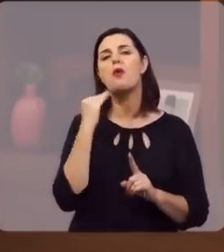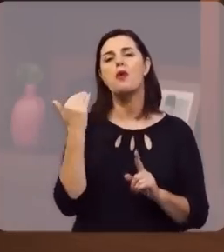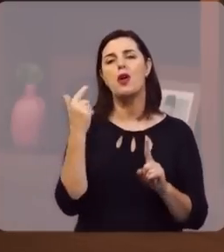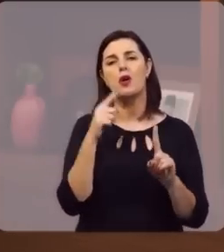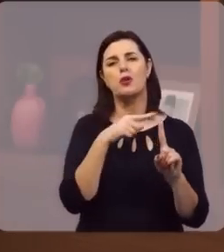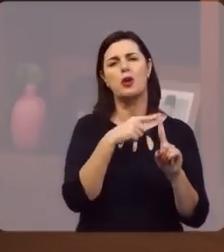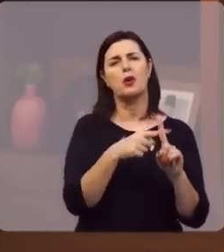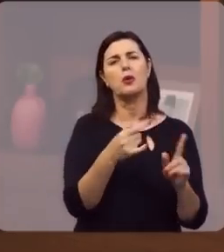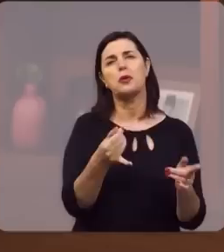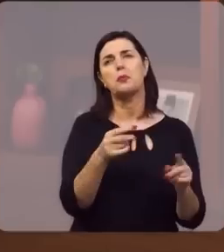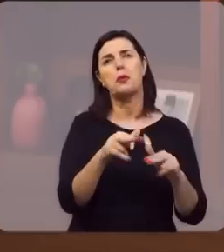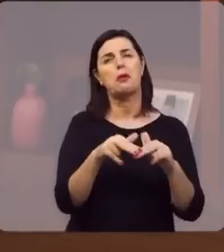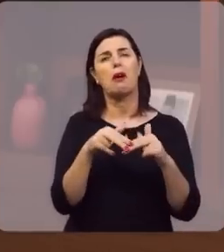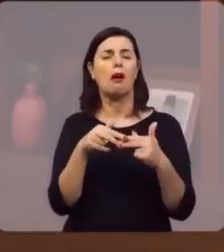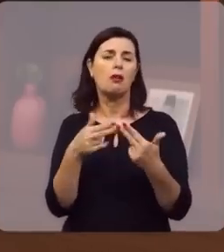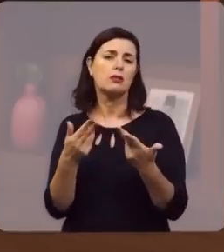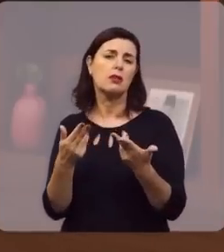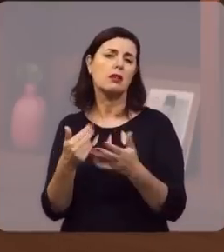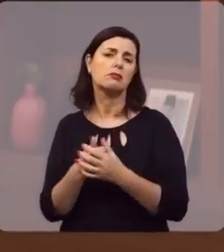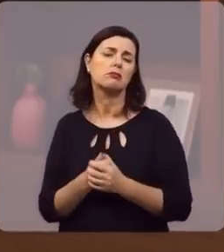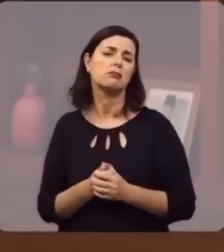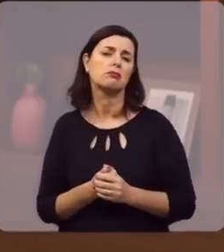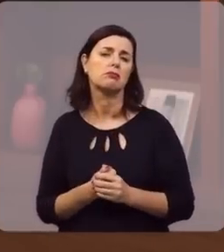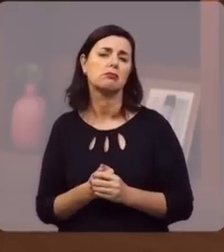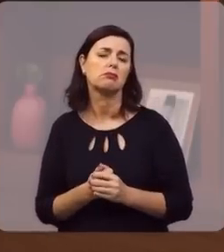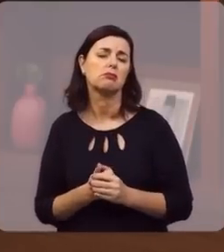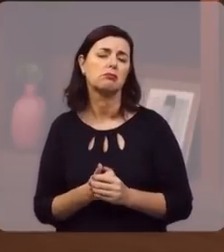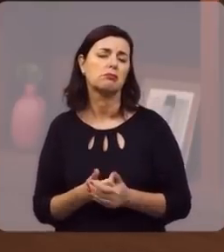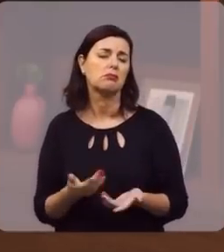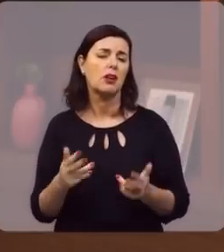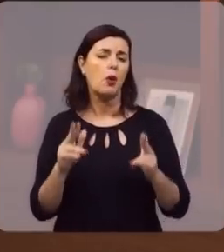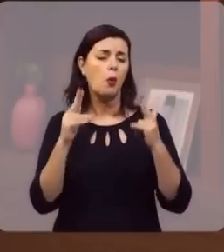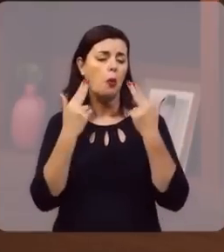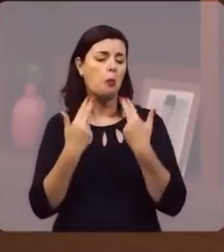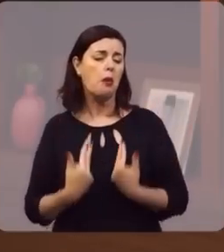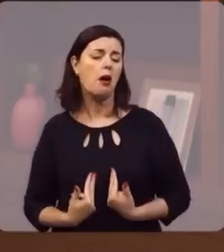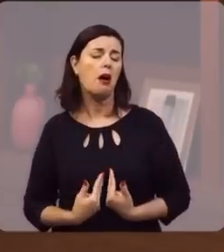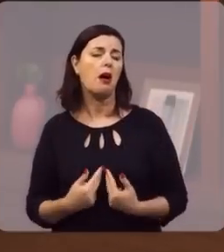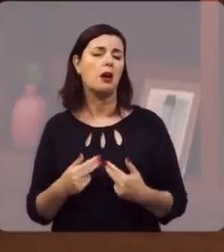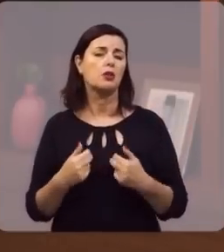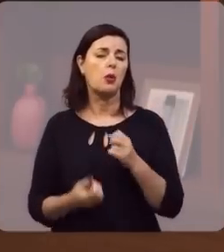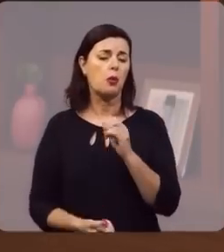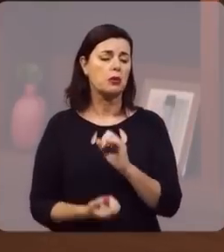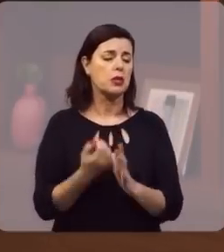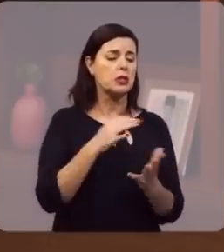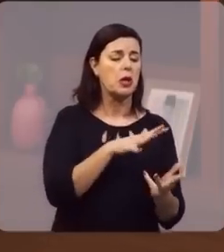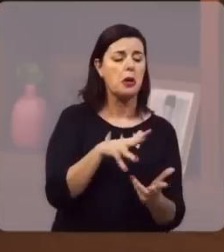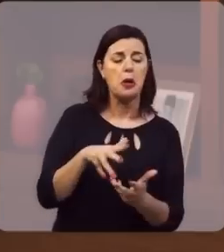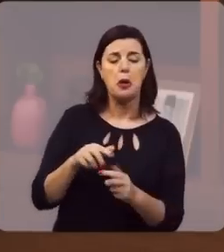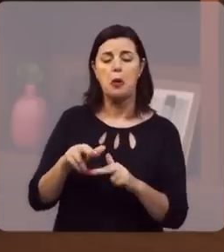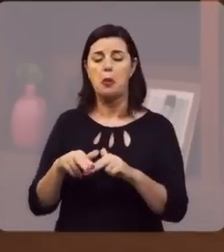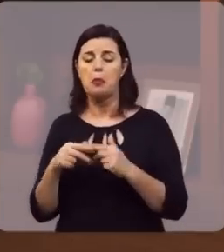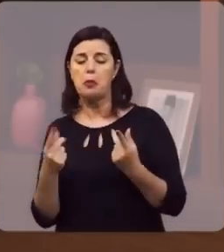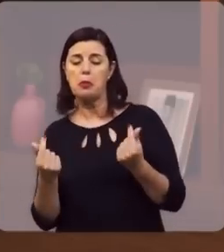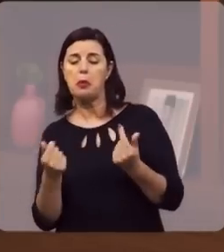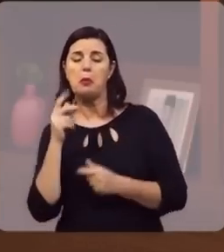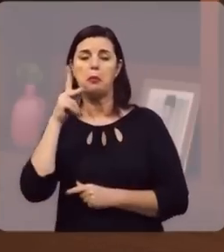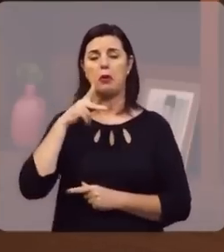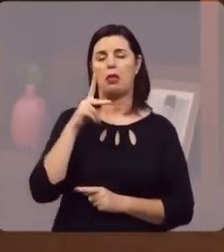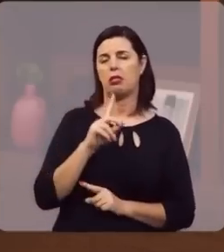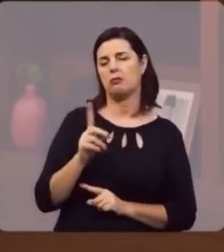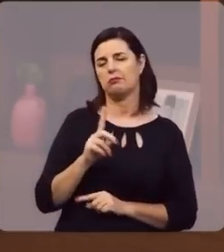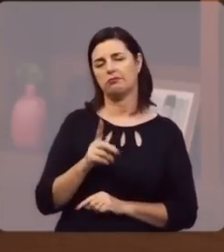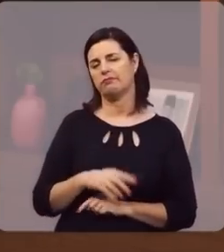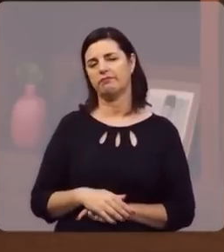naquela cruz por circunstâncias é humanas ou terrenas ou econômicas ou